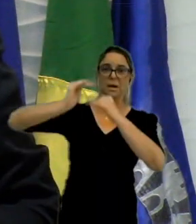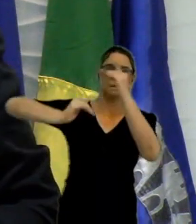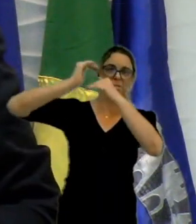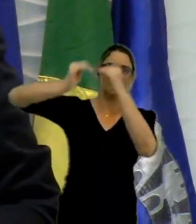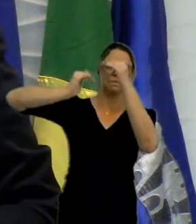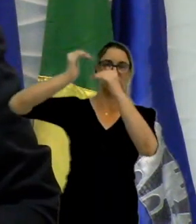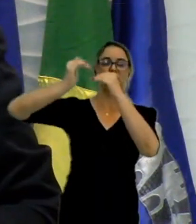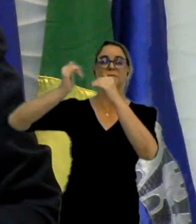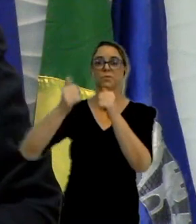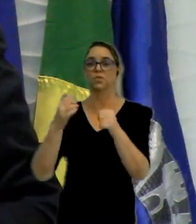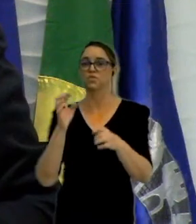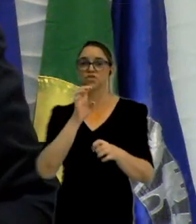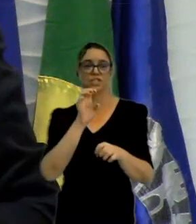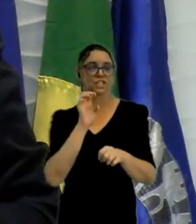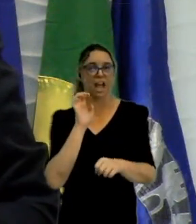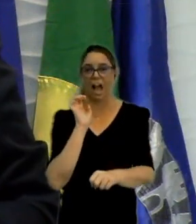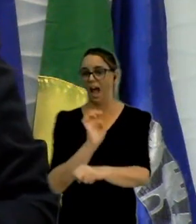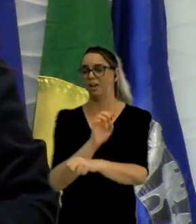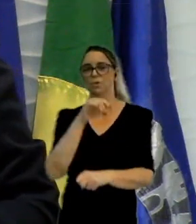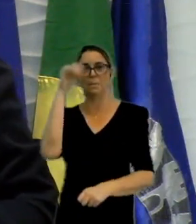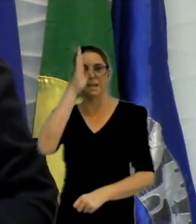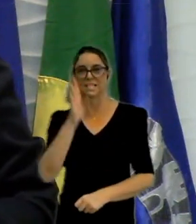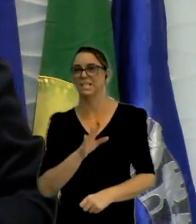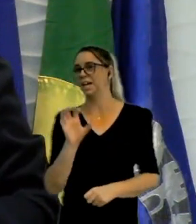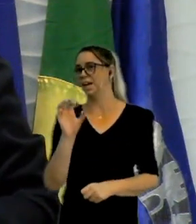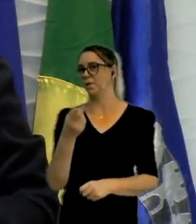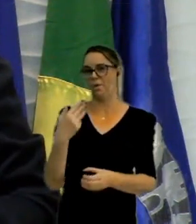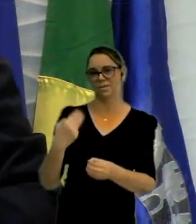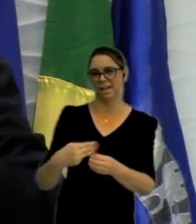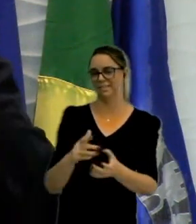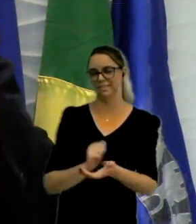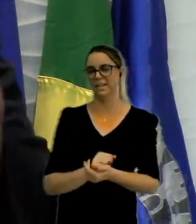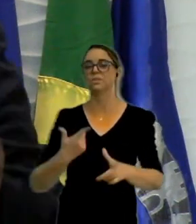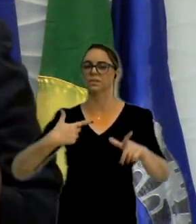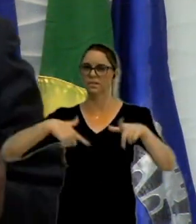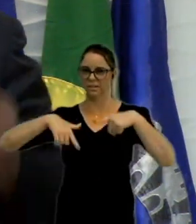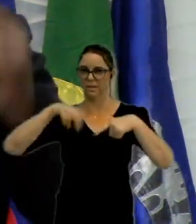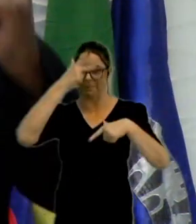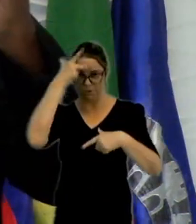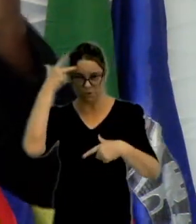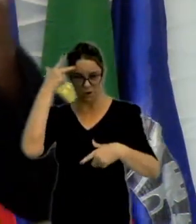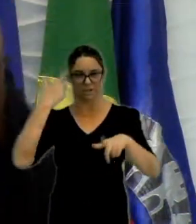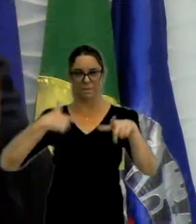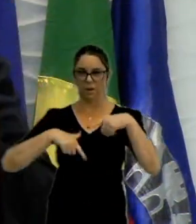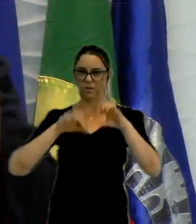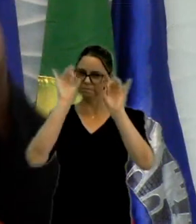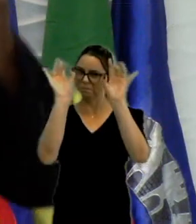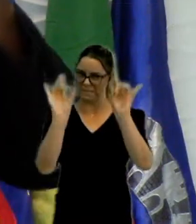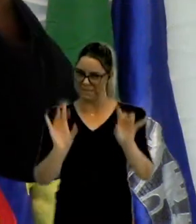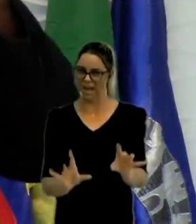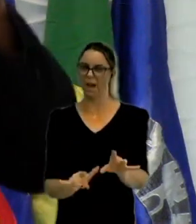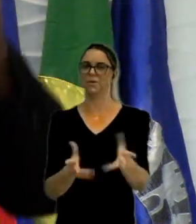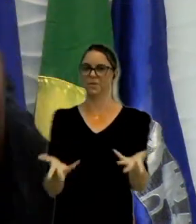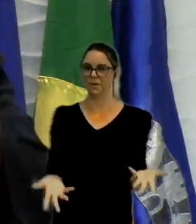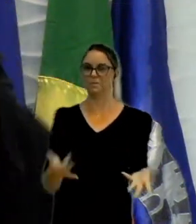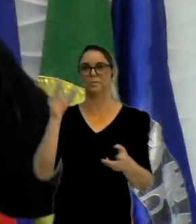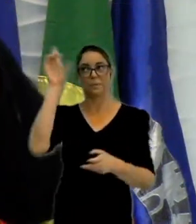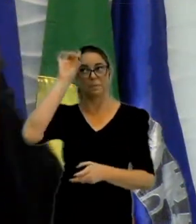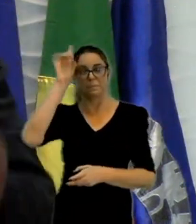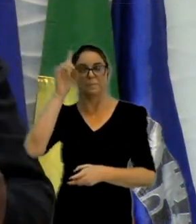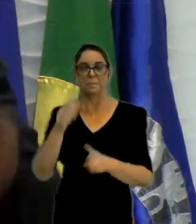município, do nosso estado, do nosso Brasil, que é o trabalhador. Então, o nosso convite, dia 1º de maio, a